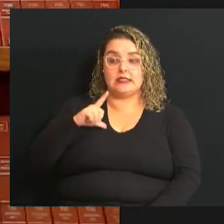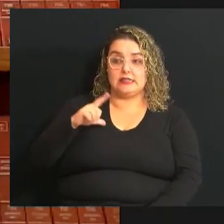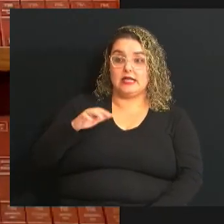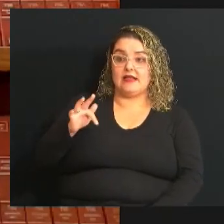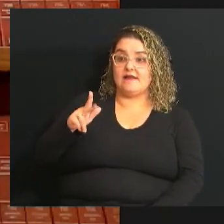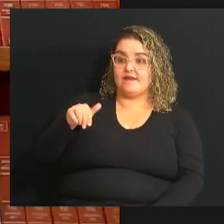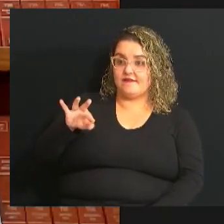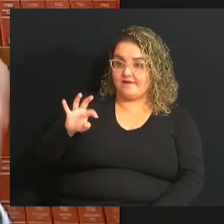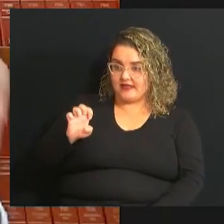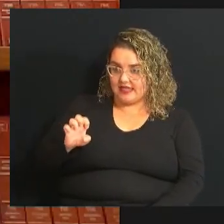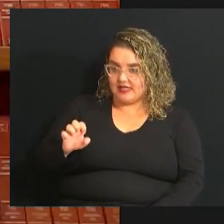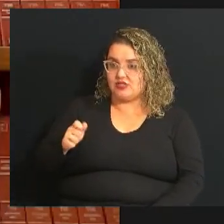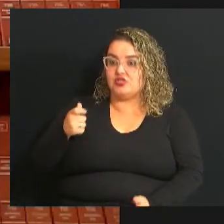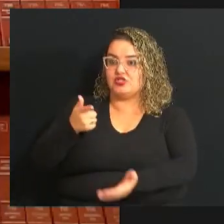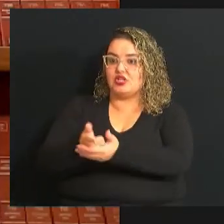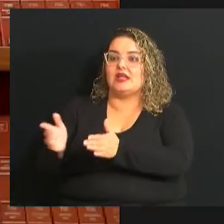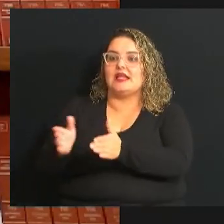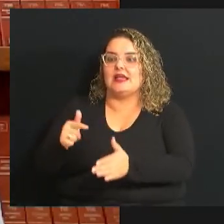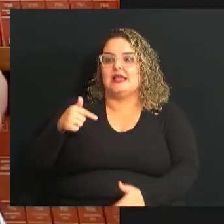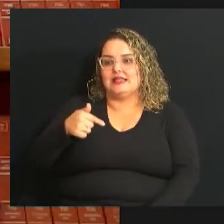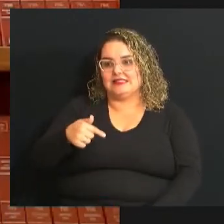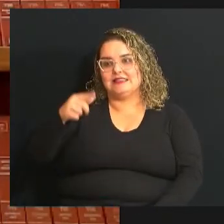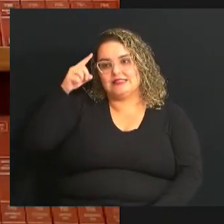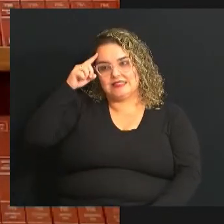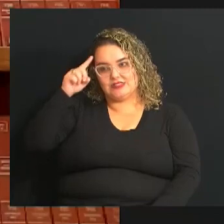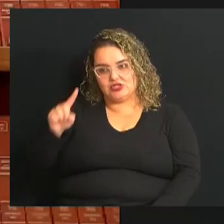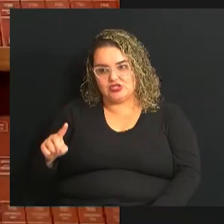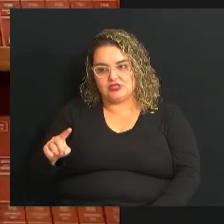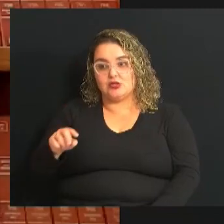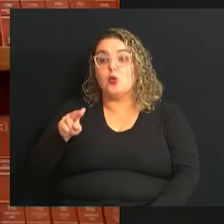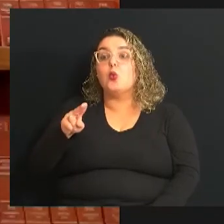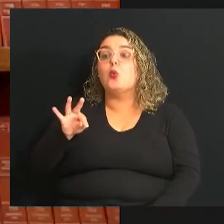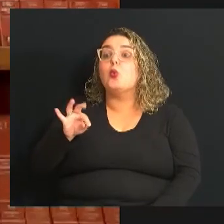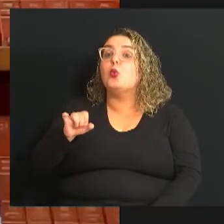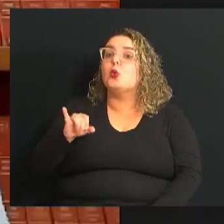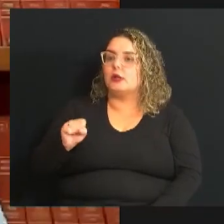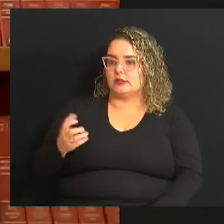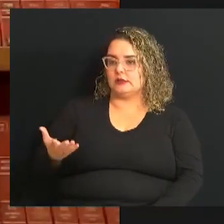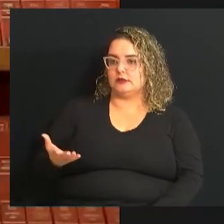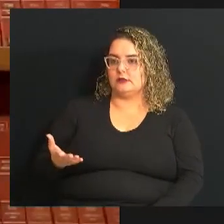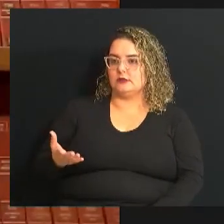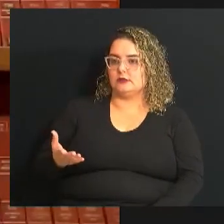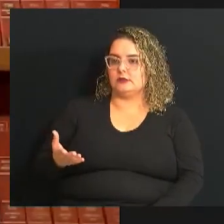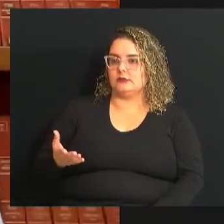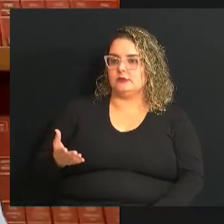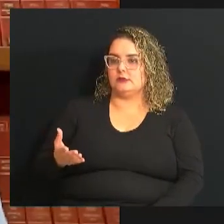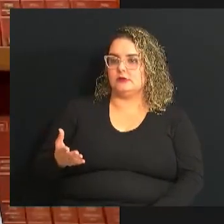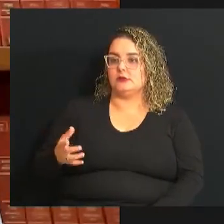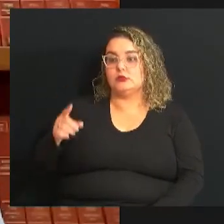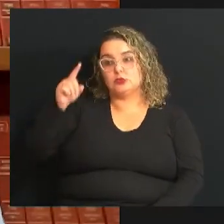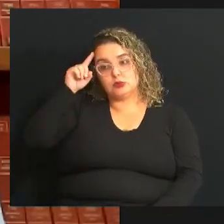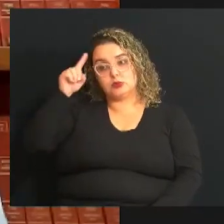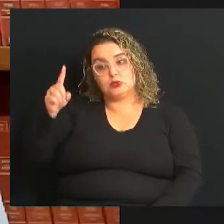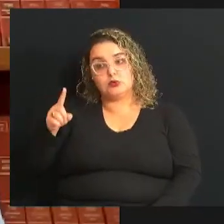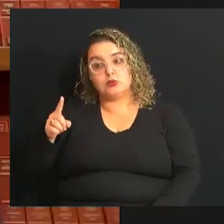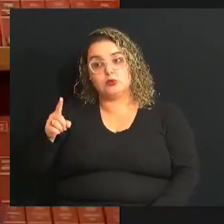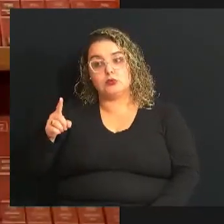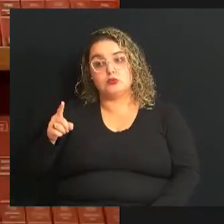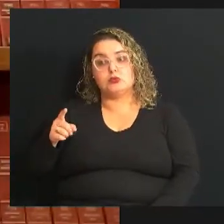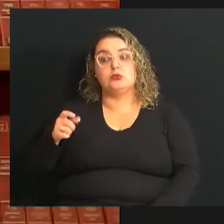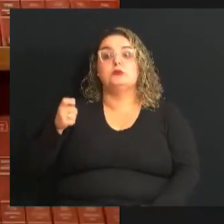unidade será transformada em hospital de campanha para o enfrentamento da Covid-19. E atenção, olha só, o